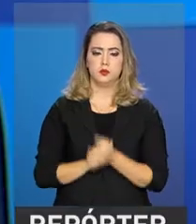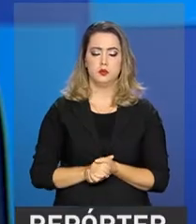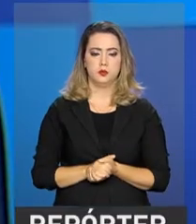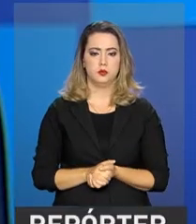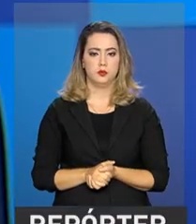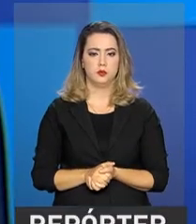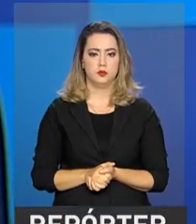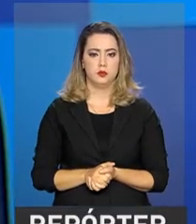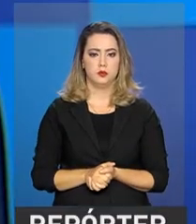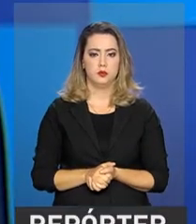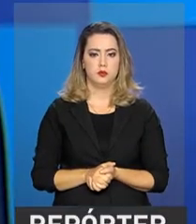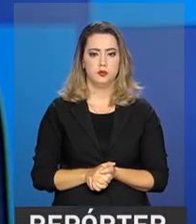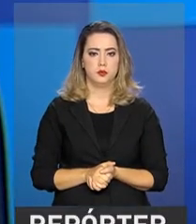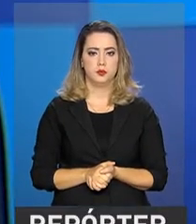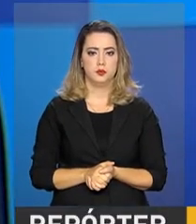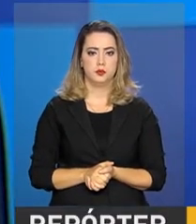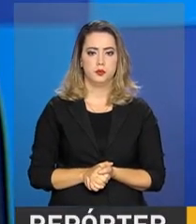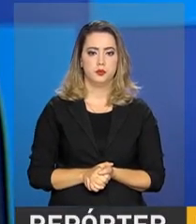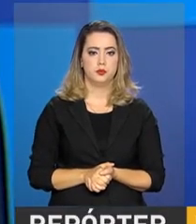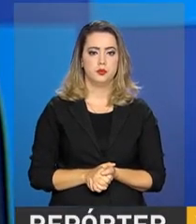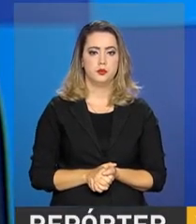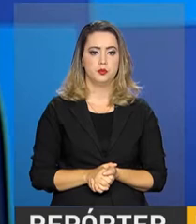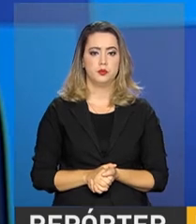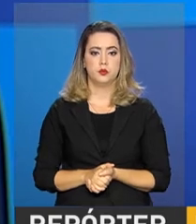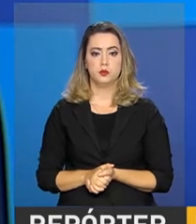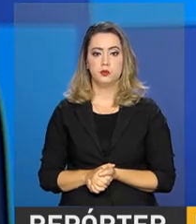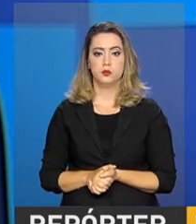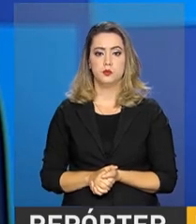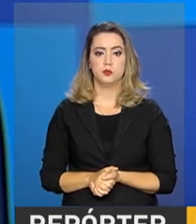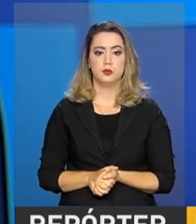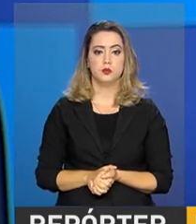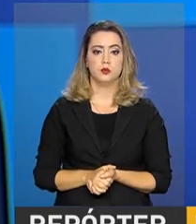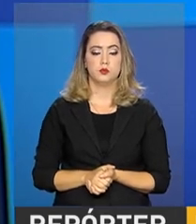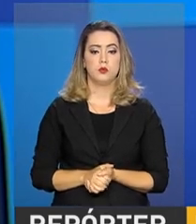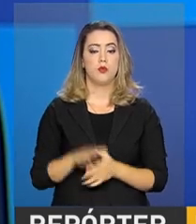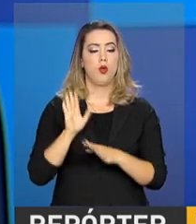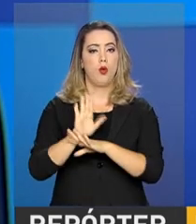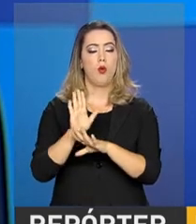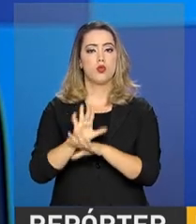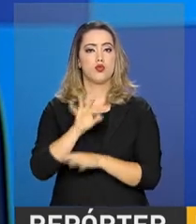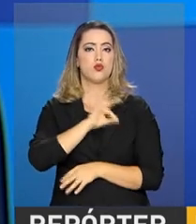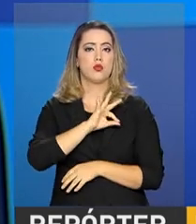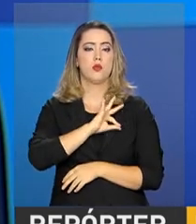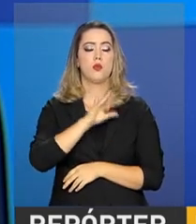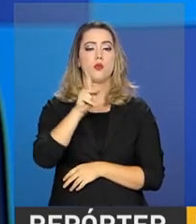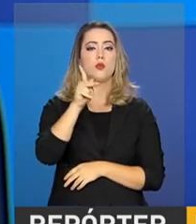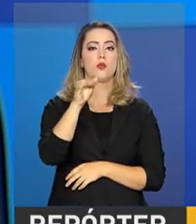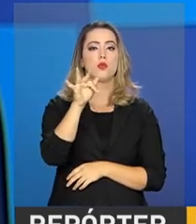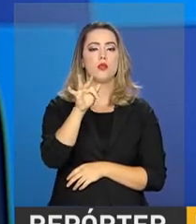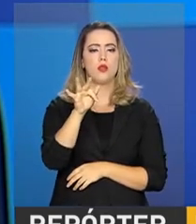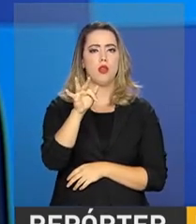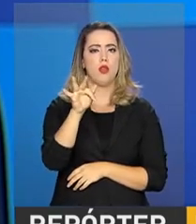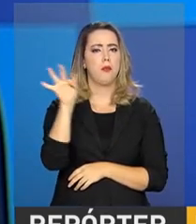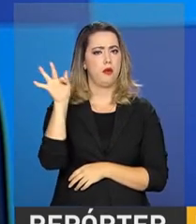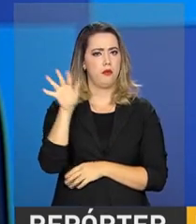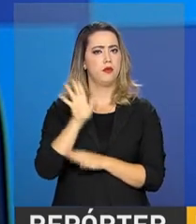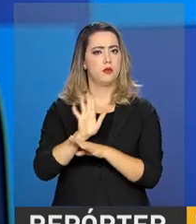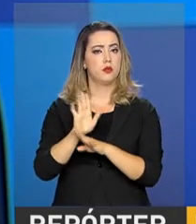em cooperação com a polícia federal usando a própria é